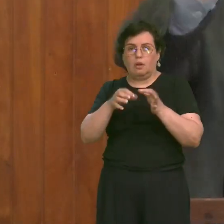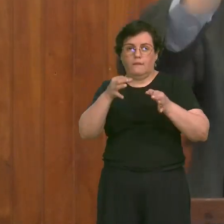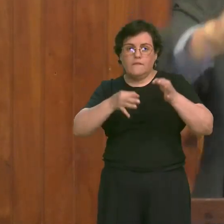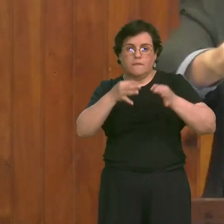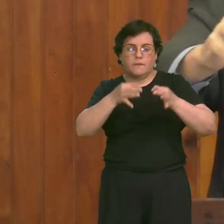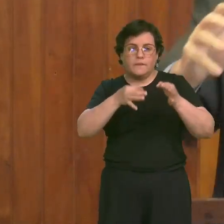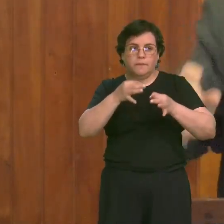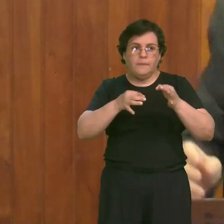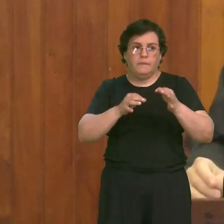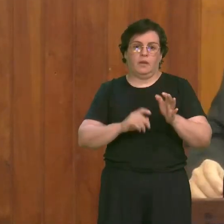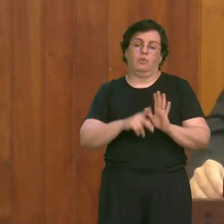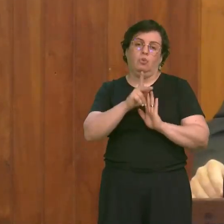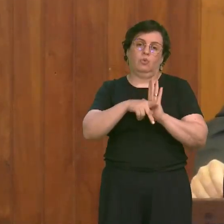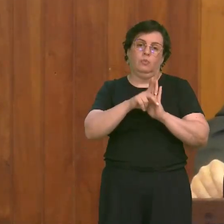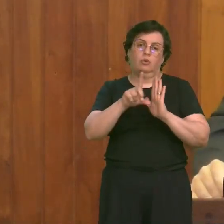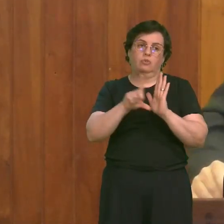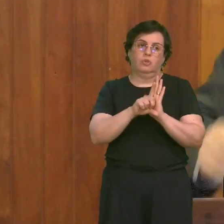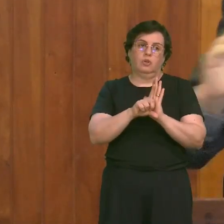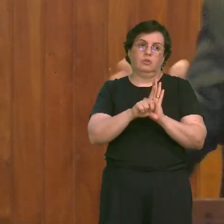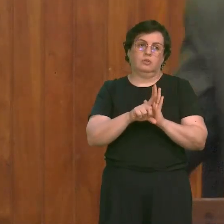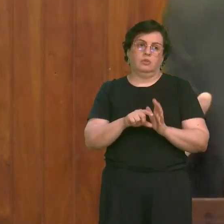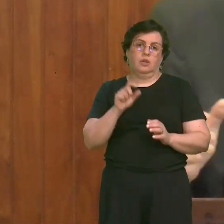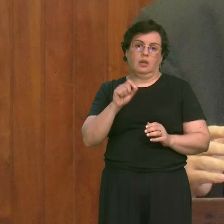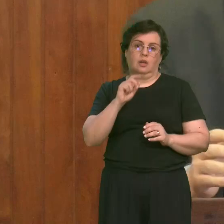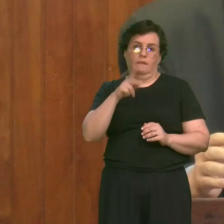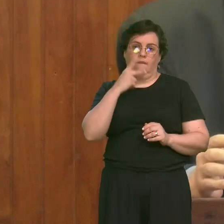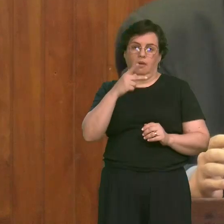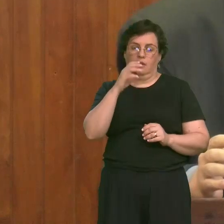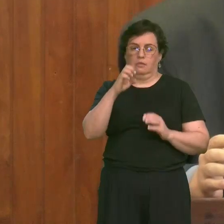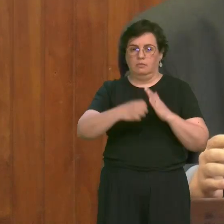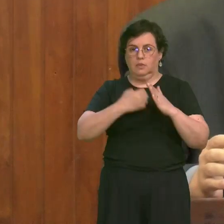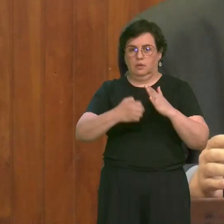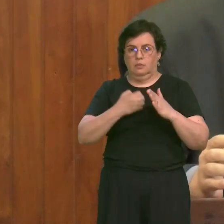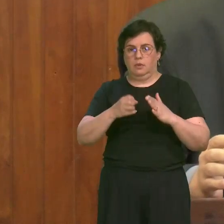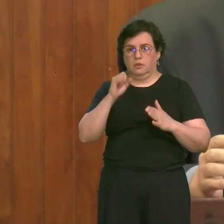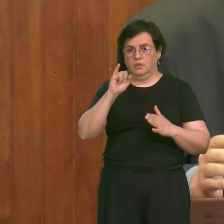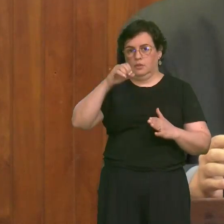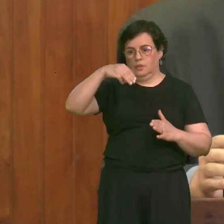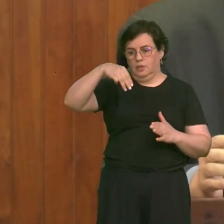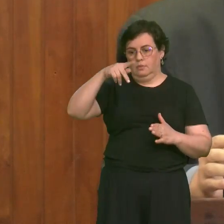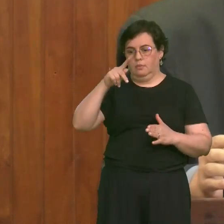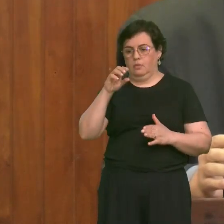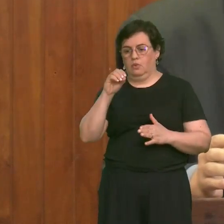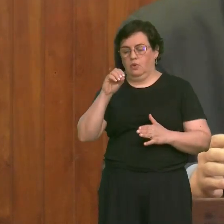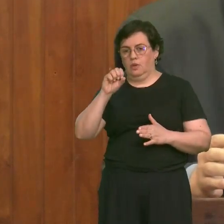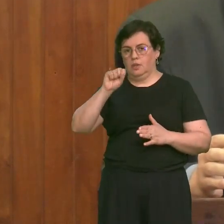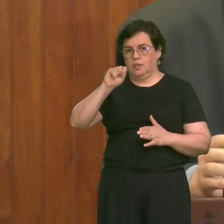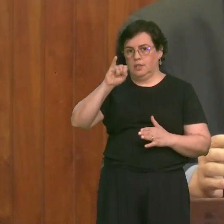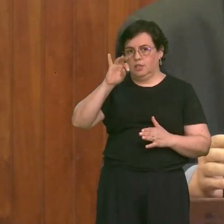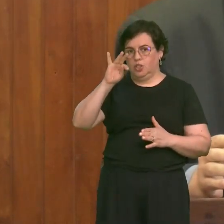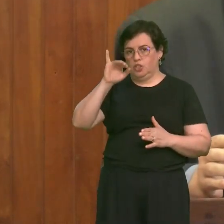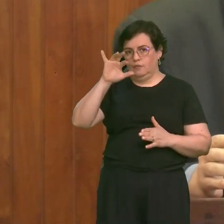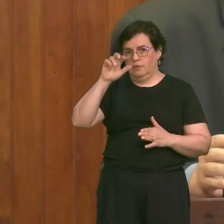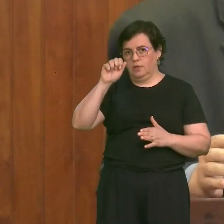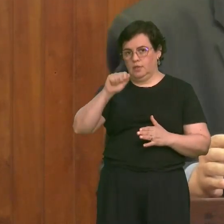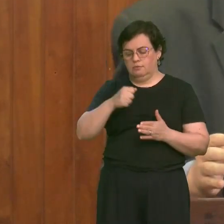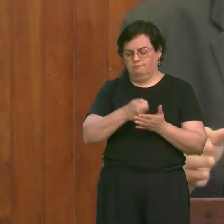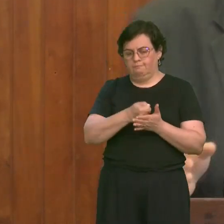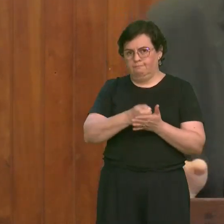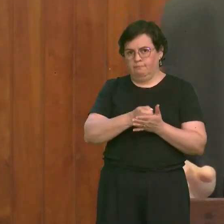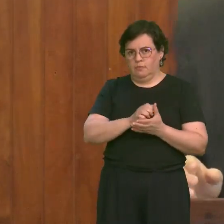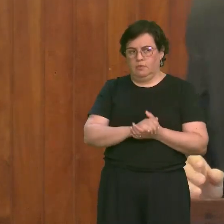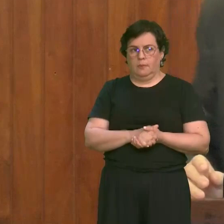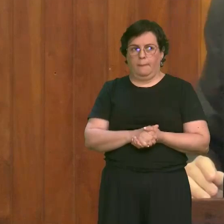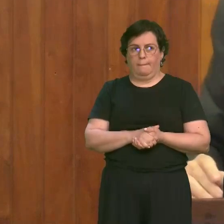do projeto de lei que trata das emendas impositivas essa lei que eu estou propondo